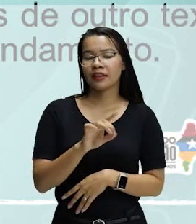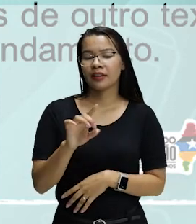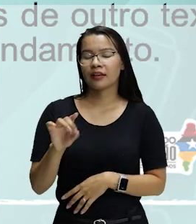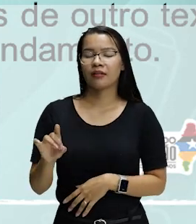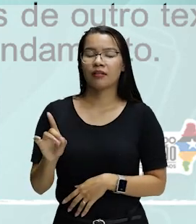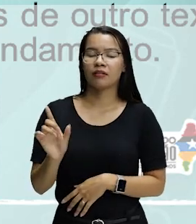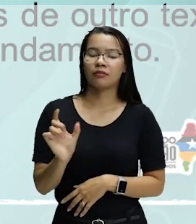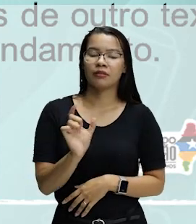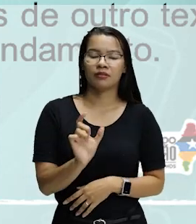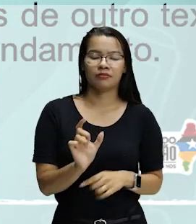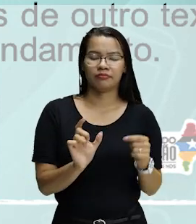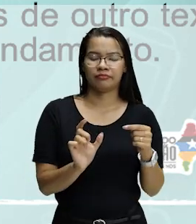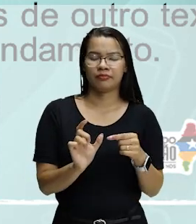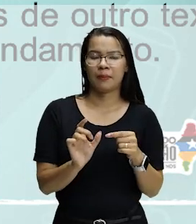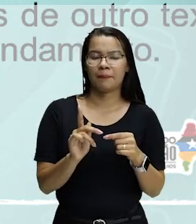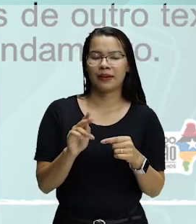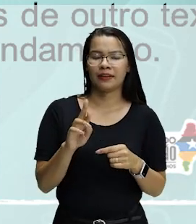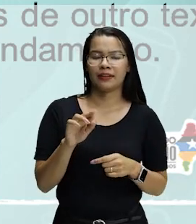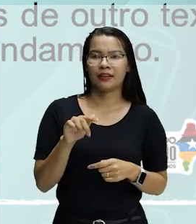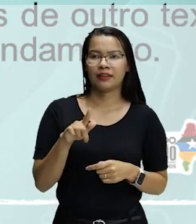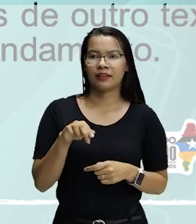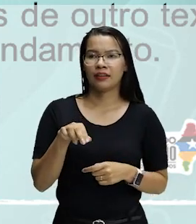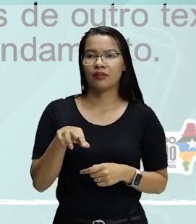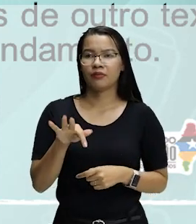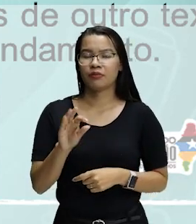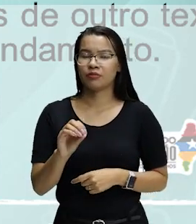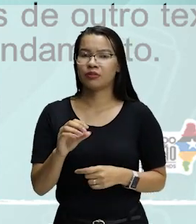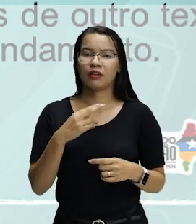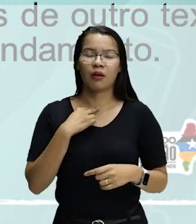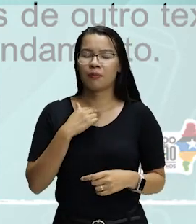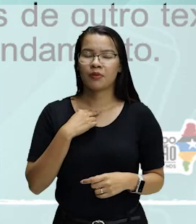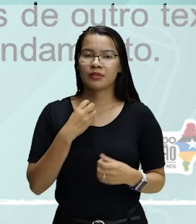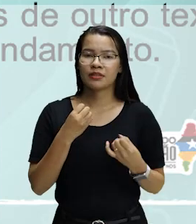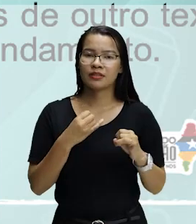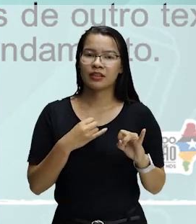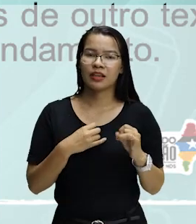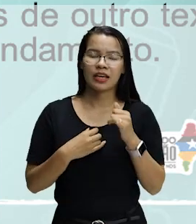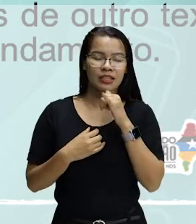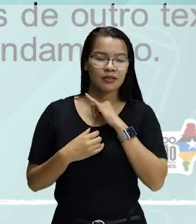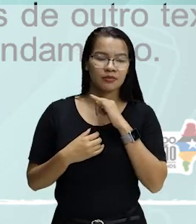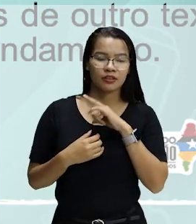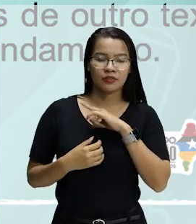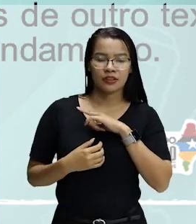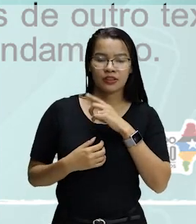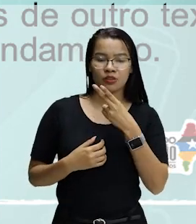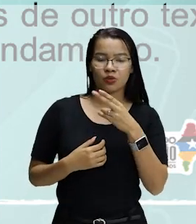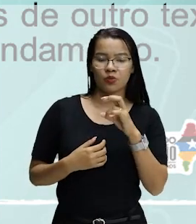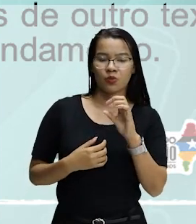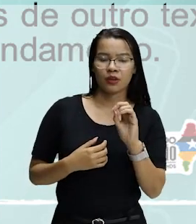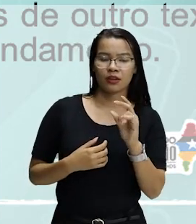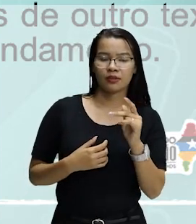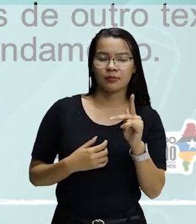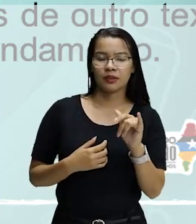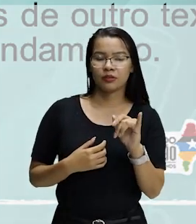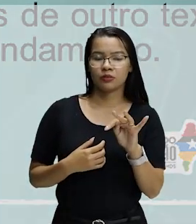tiver 50 capítulos, vai ficar complicado isso aí, né? Então, tome